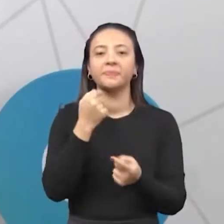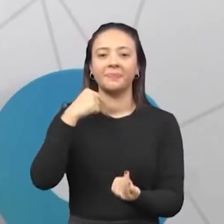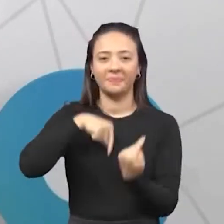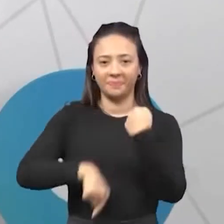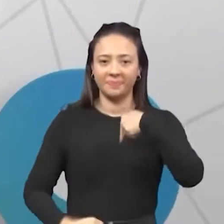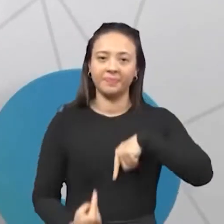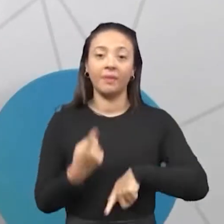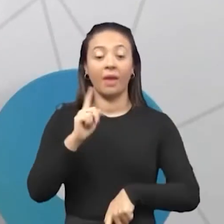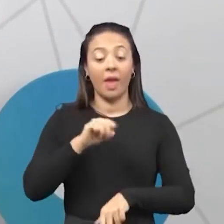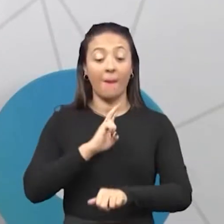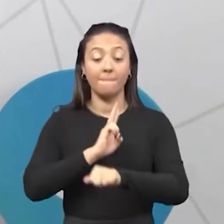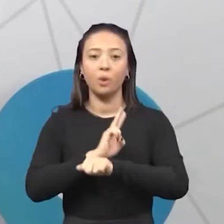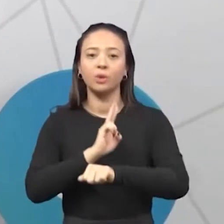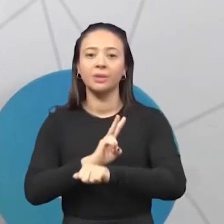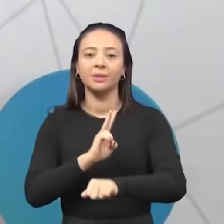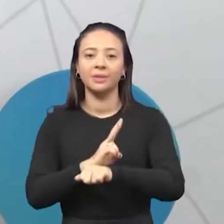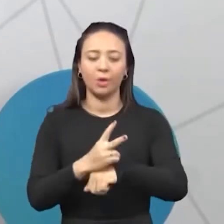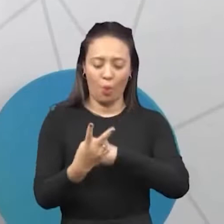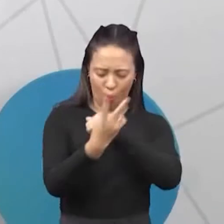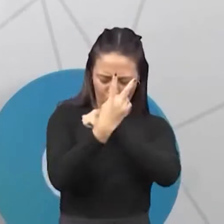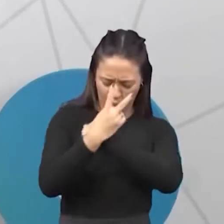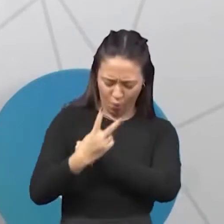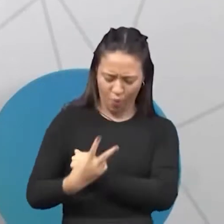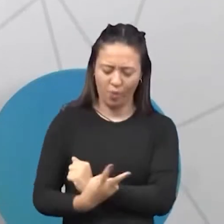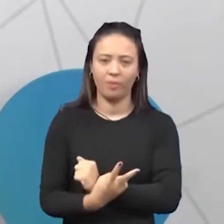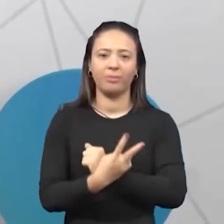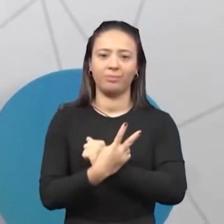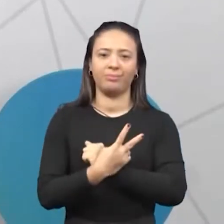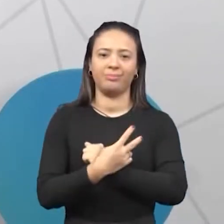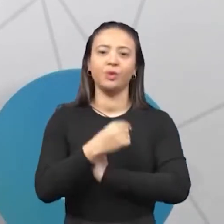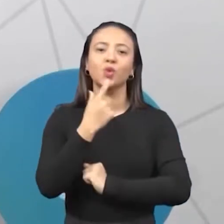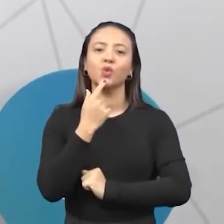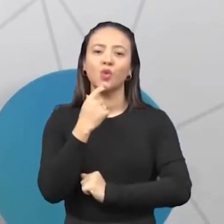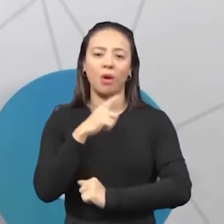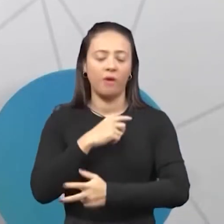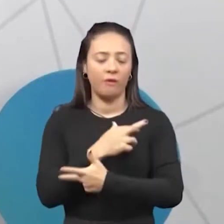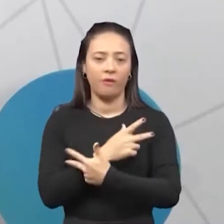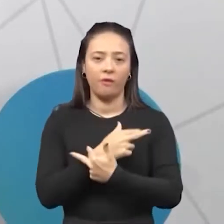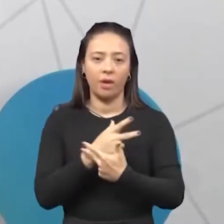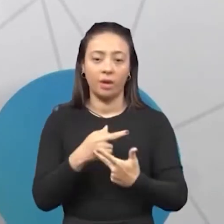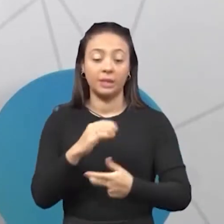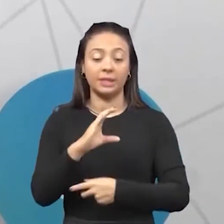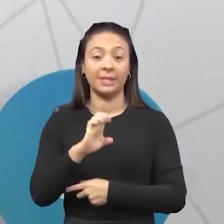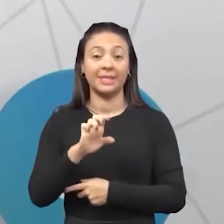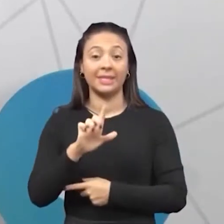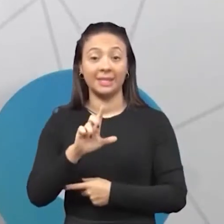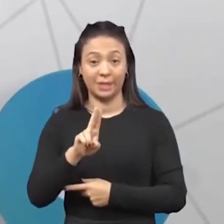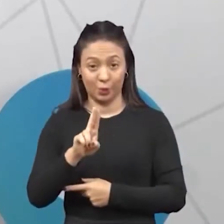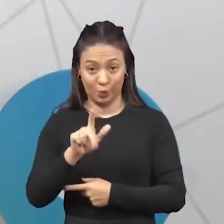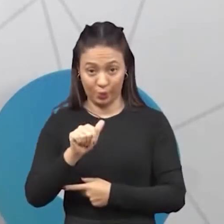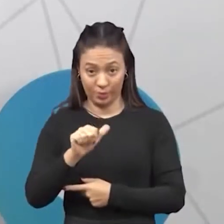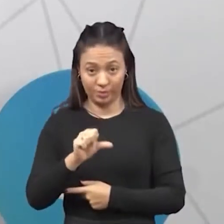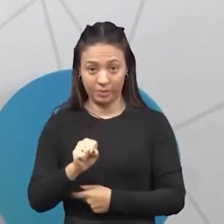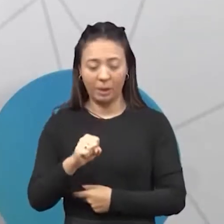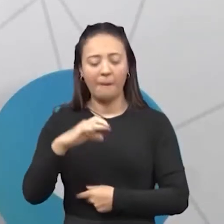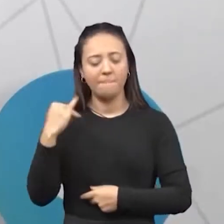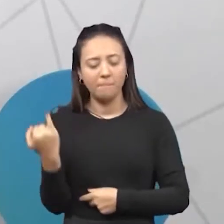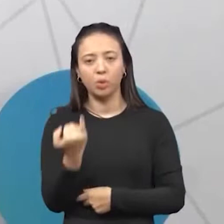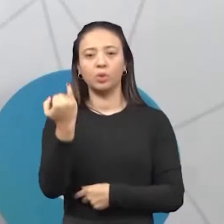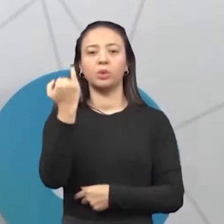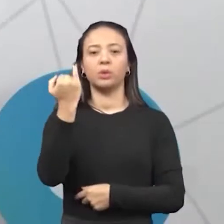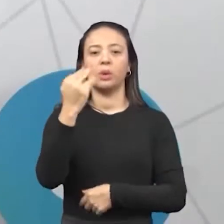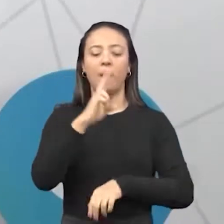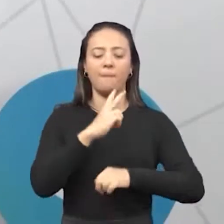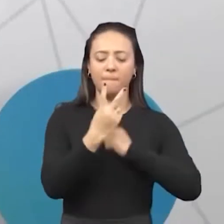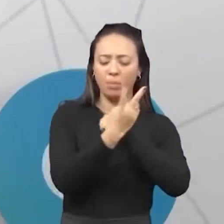circulatório é a defesa do nosso corpo. Então, no sangue existem células que são essenciais para tentar